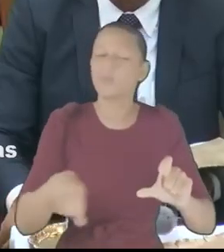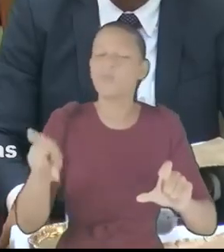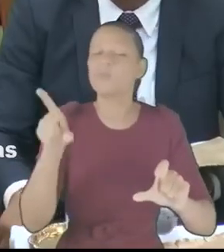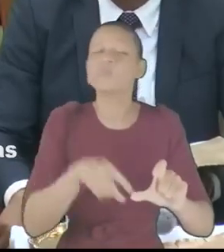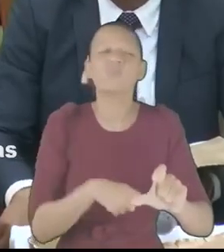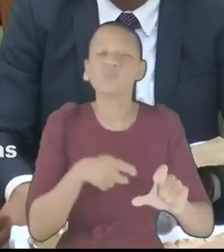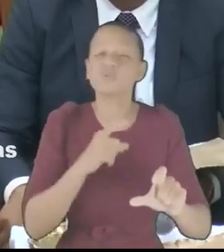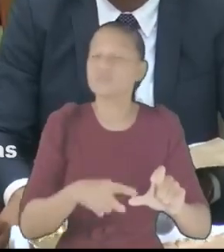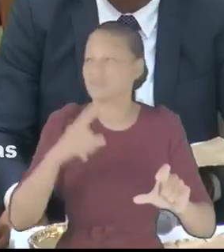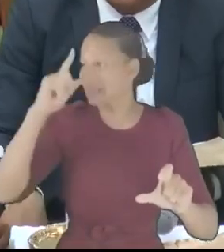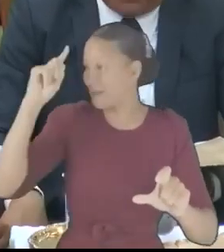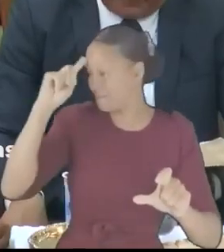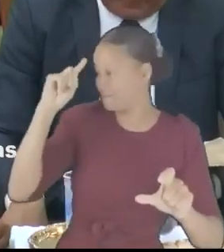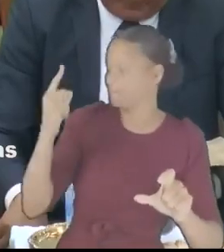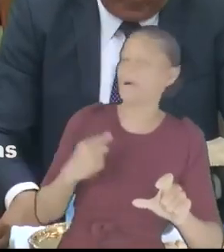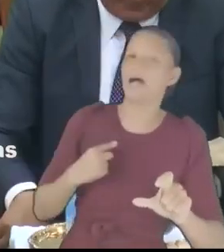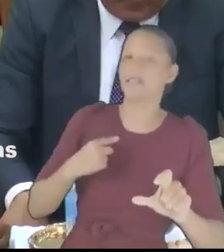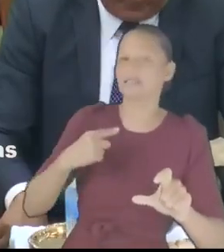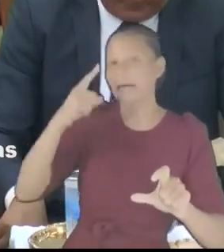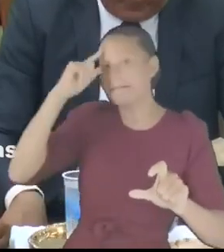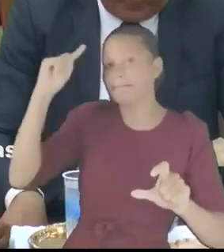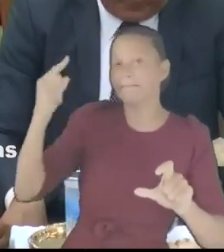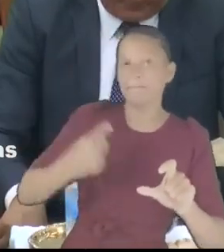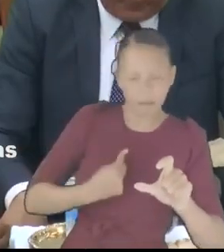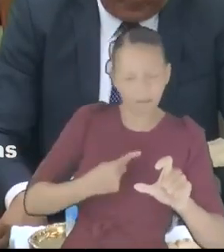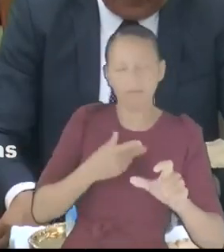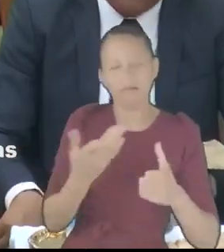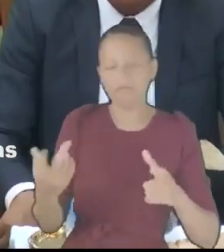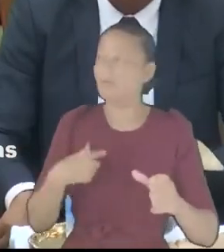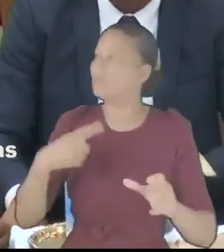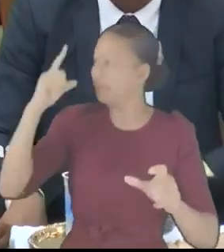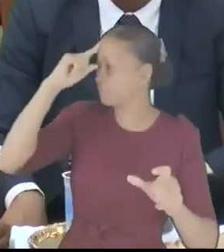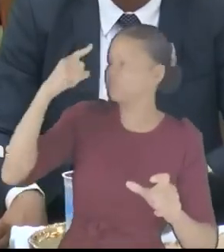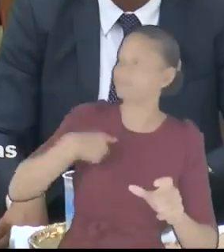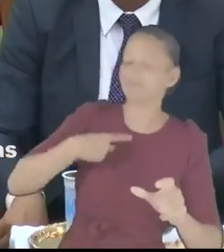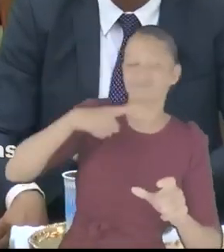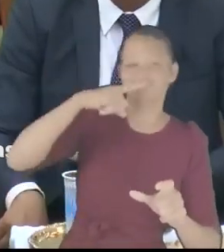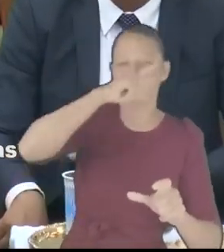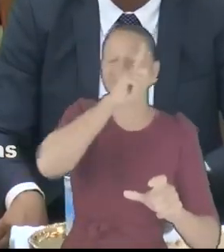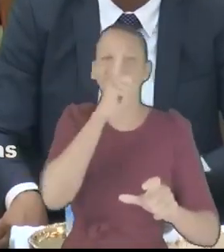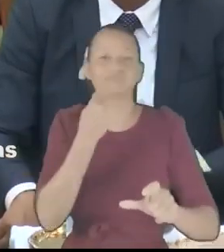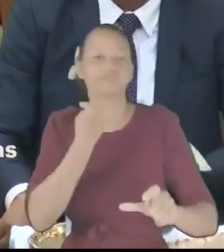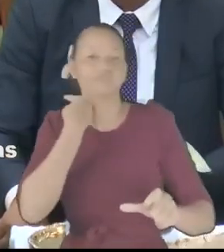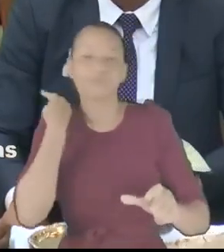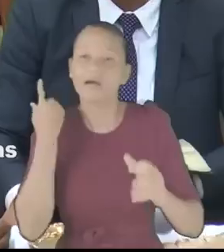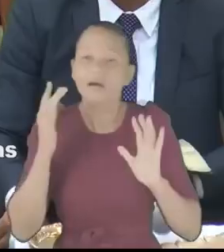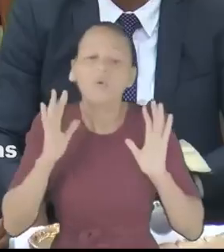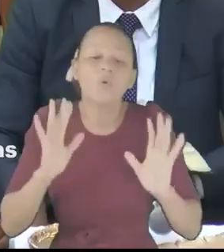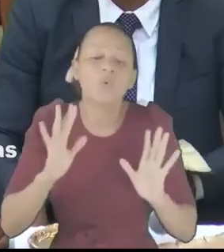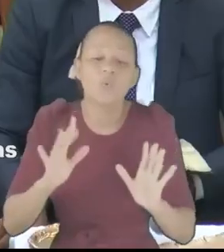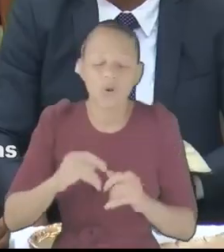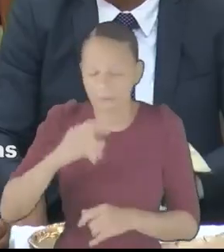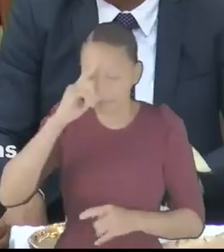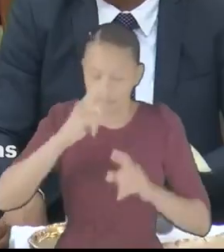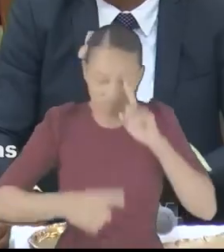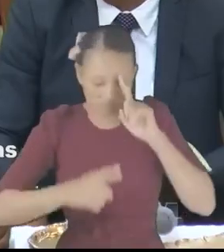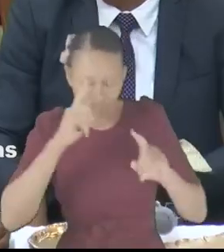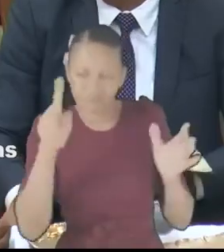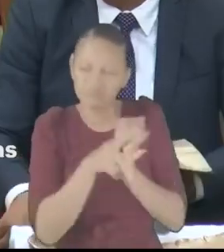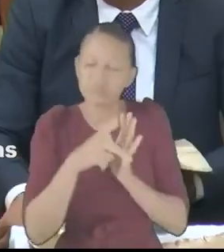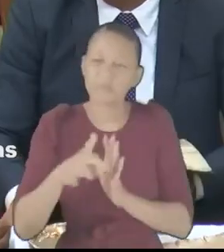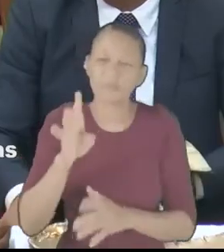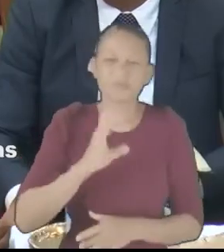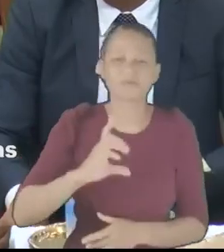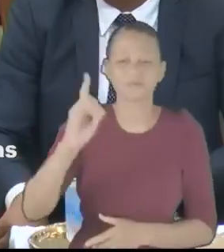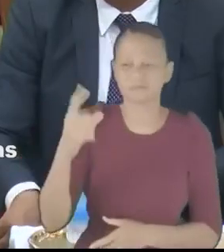irmãos? Ordenanças. Quando nós quebramos as ordenanças, os mandamentos de